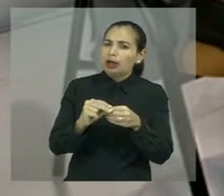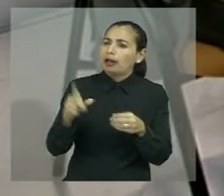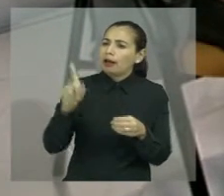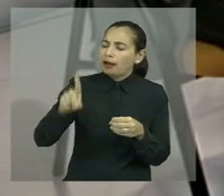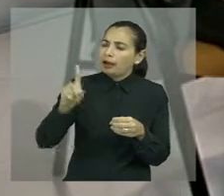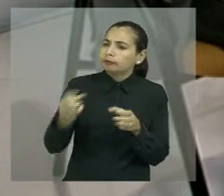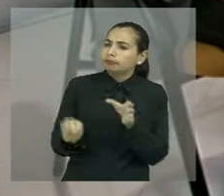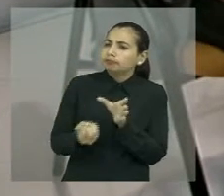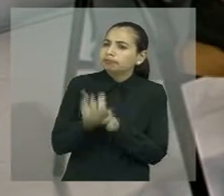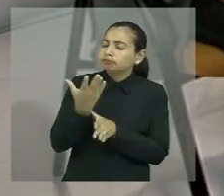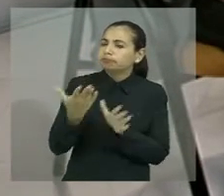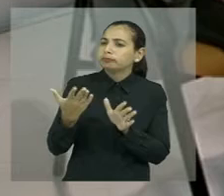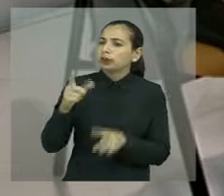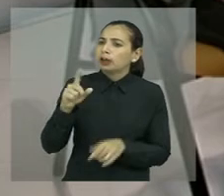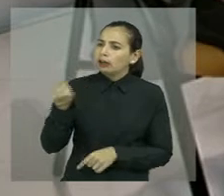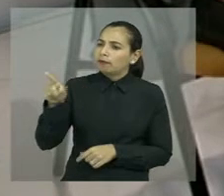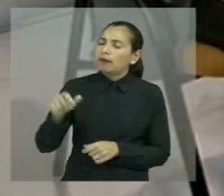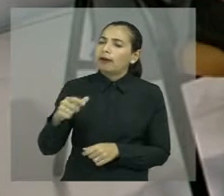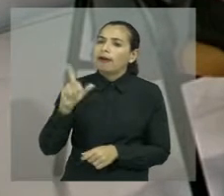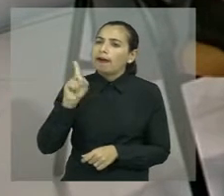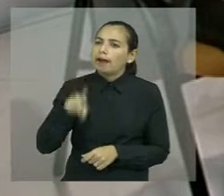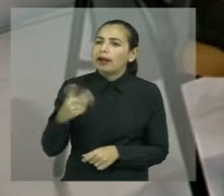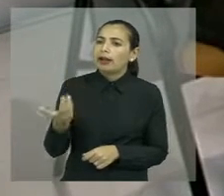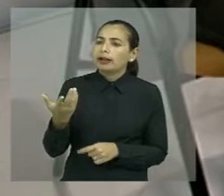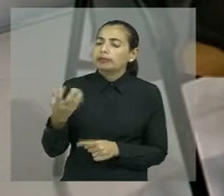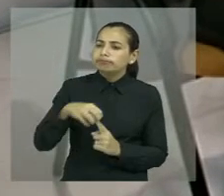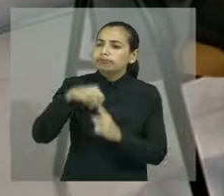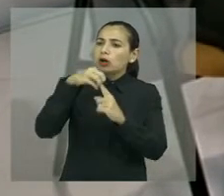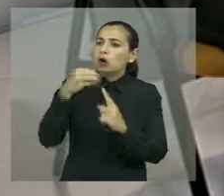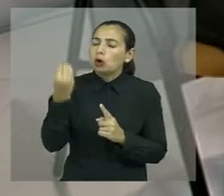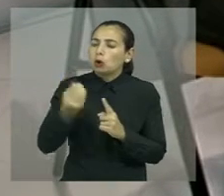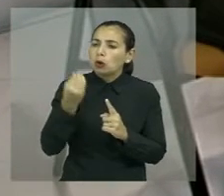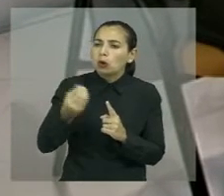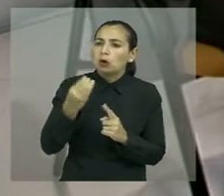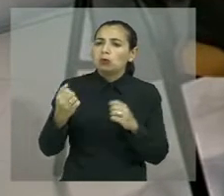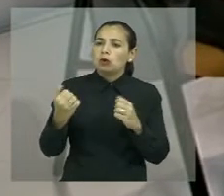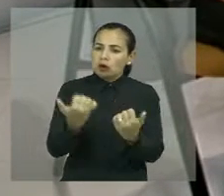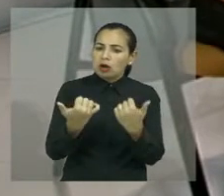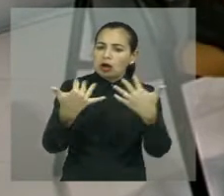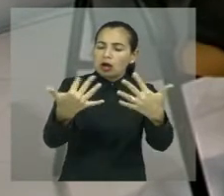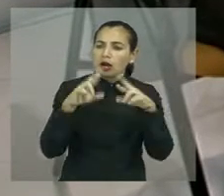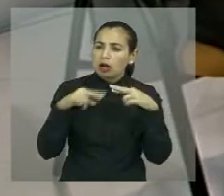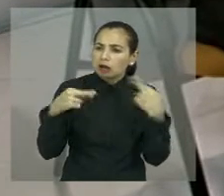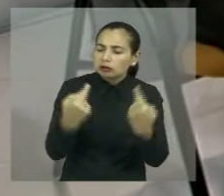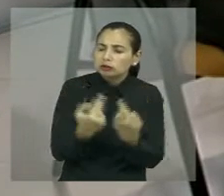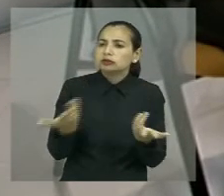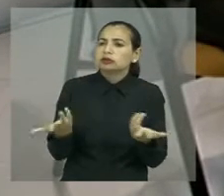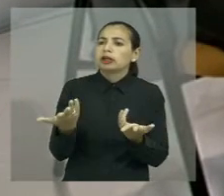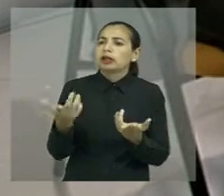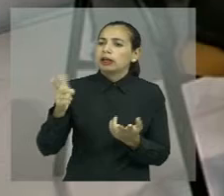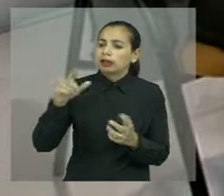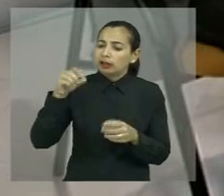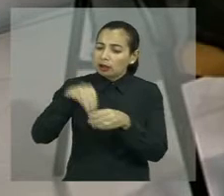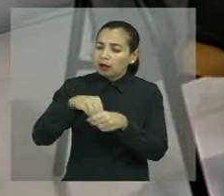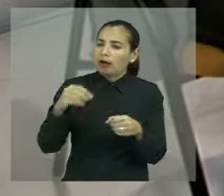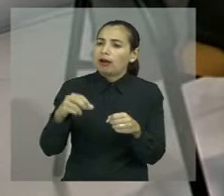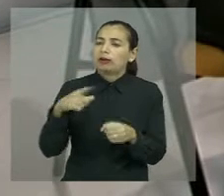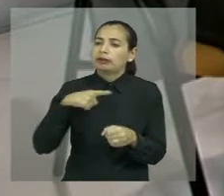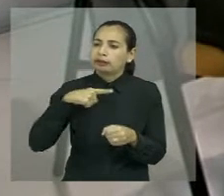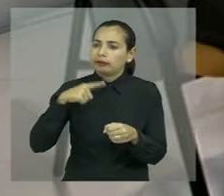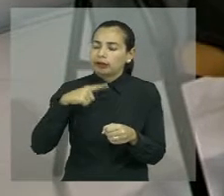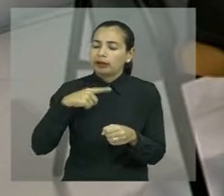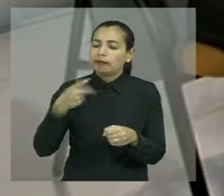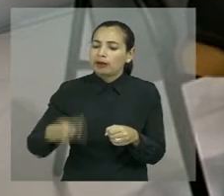o autor de várias sessões solenes, audiências públicas, né, que aconteceram na Câmara e também até fora da Câmara